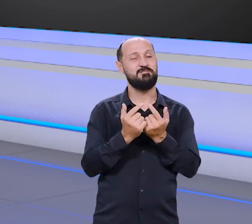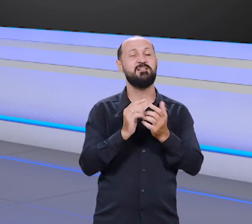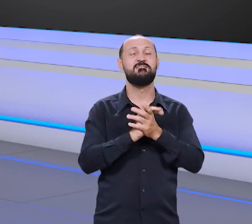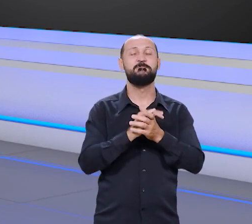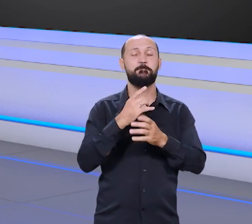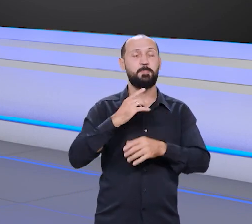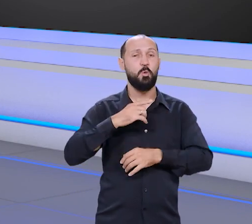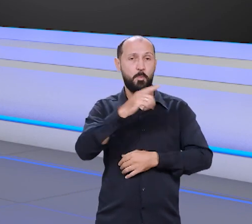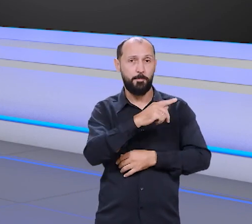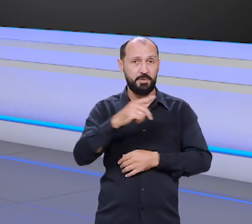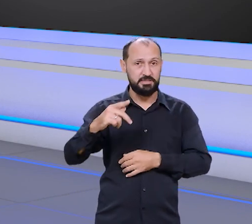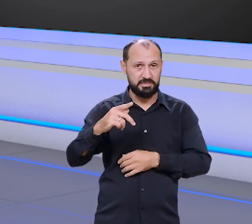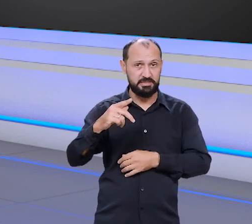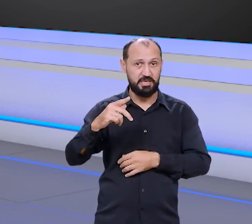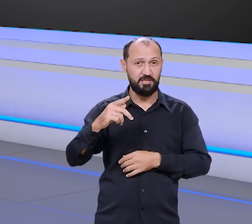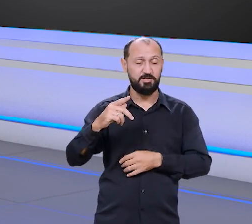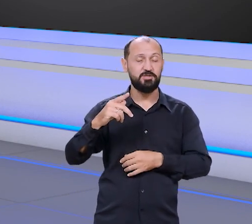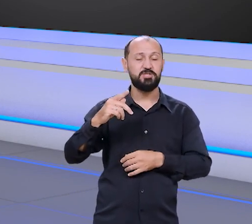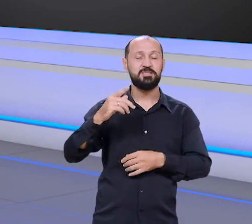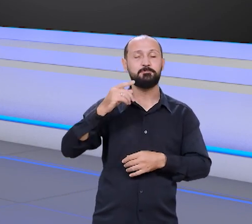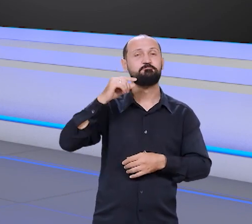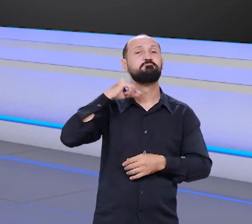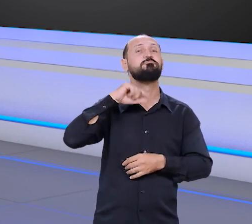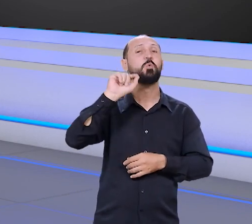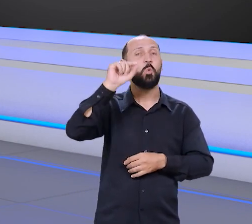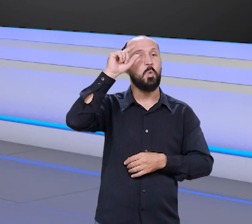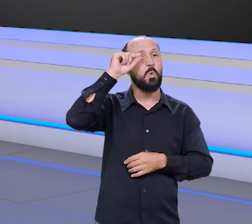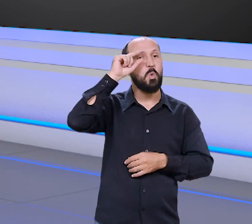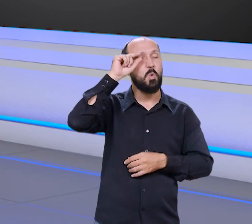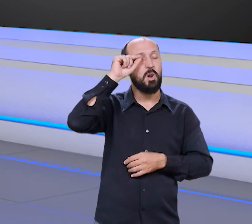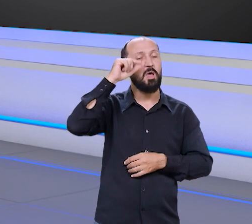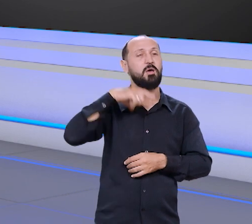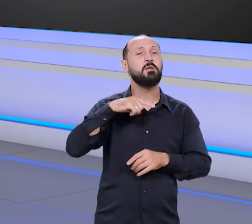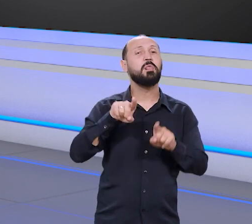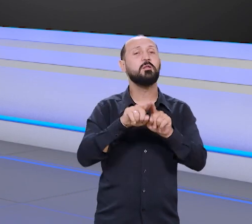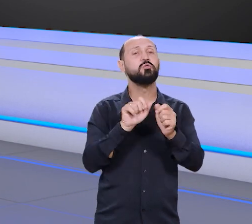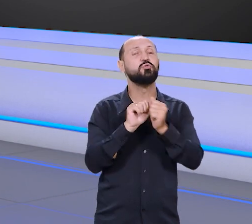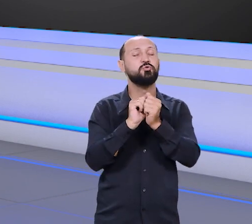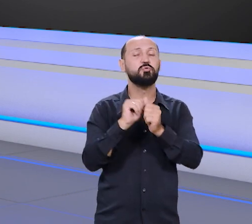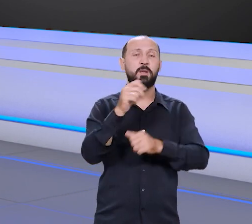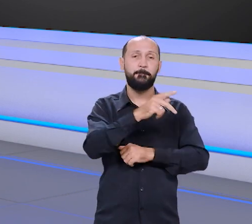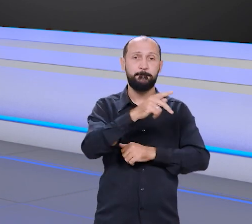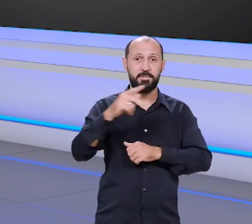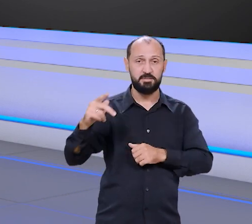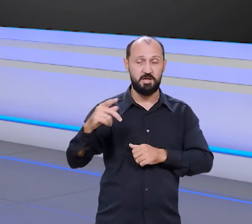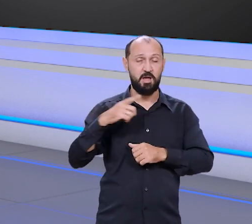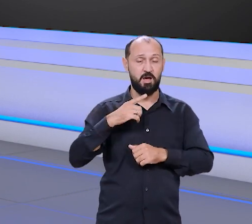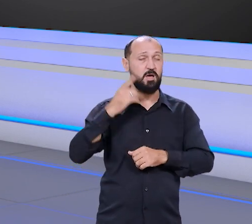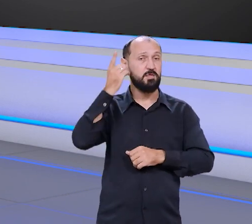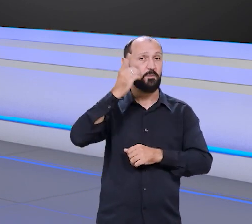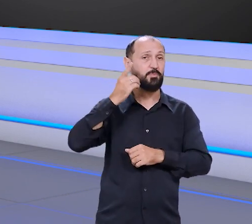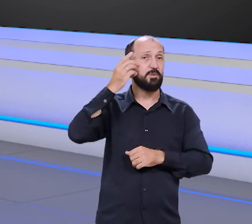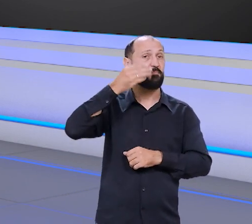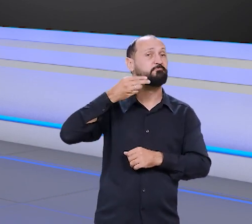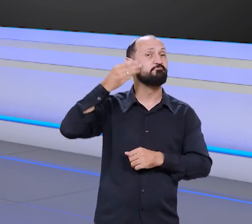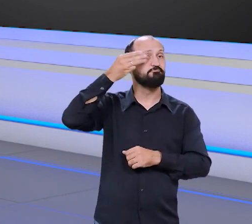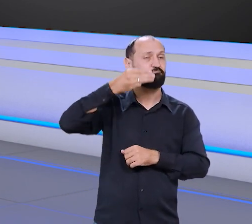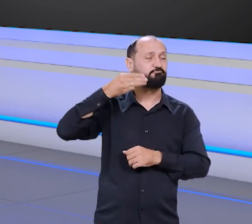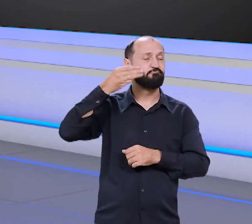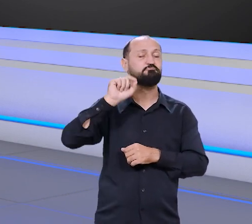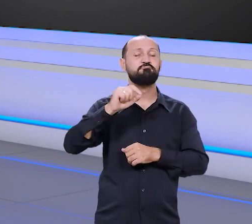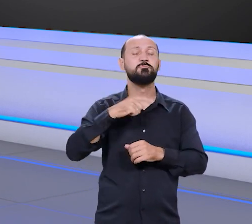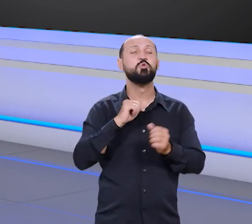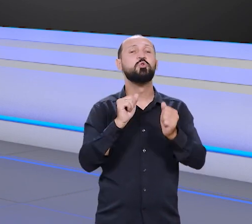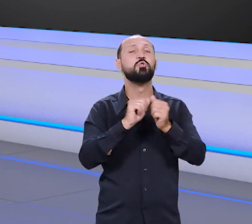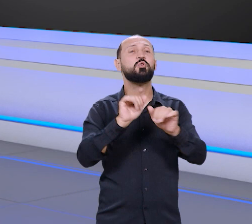Leis. O presidente da Lemes, o deputado Gerson Claro, do PP, e a presidente da Escola do Legislativo, deputada Mara